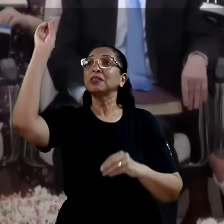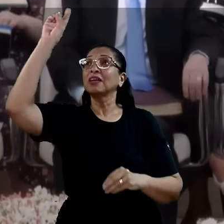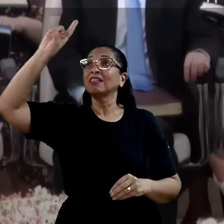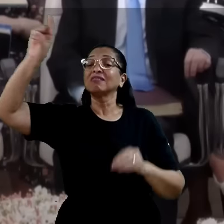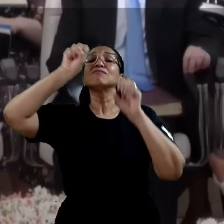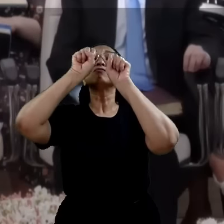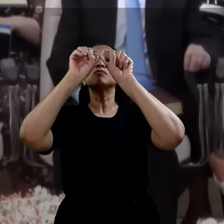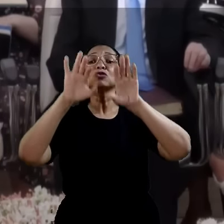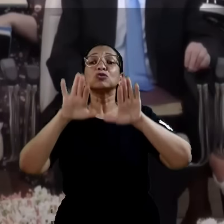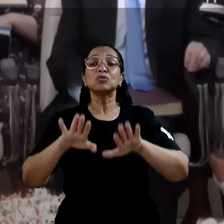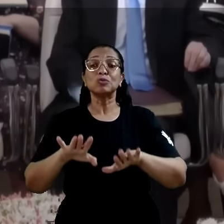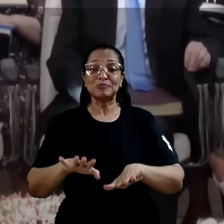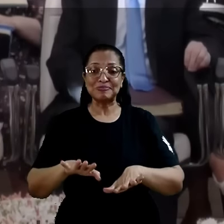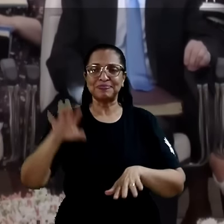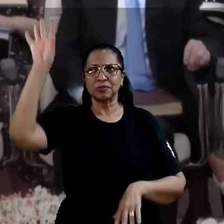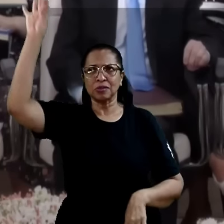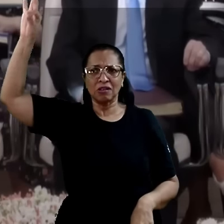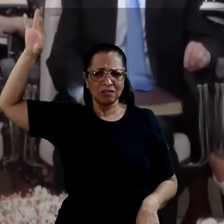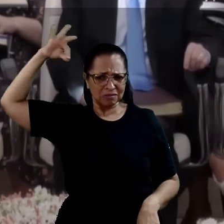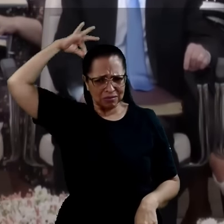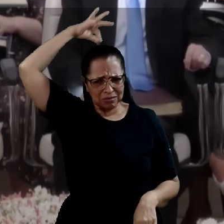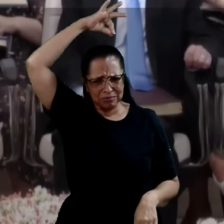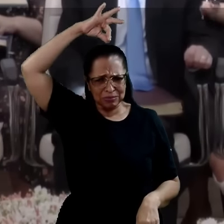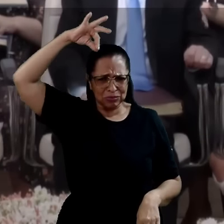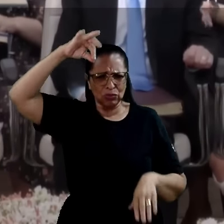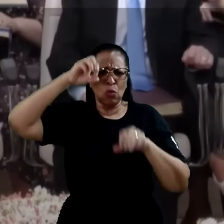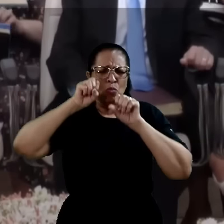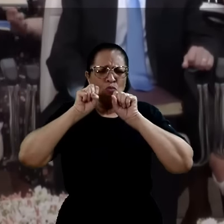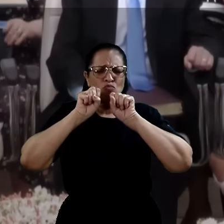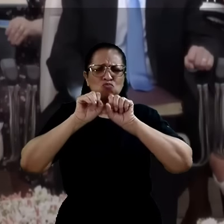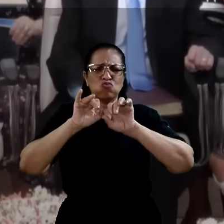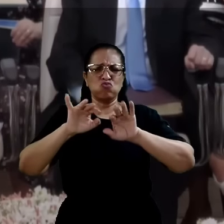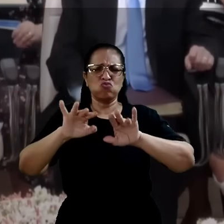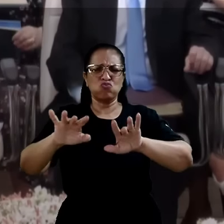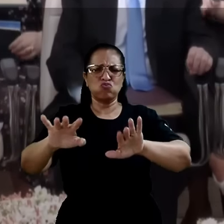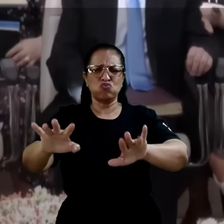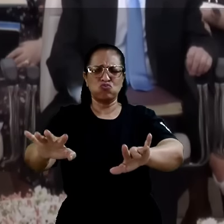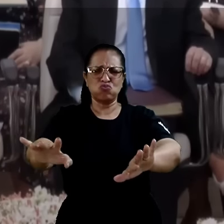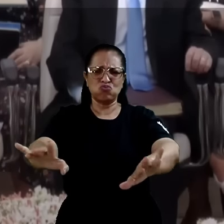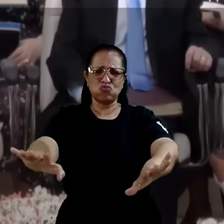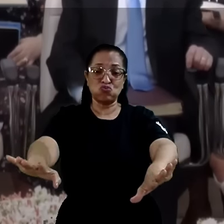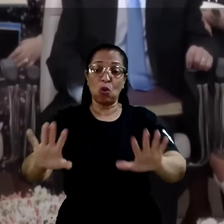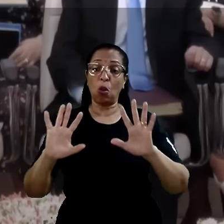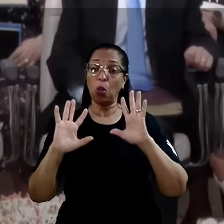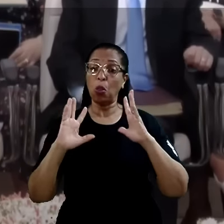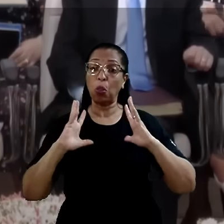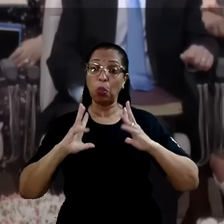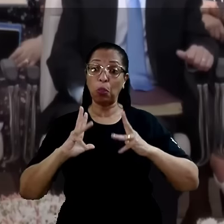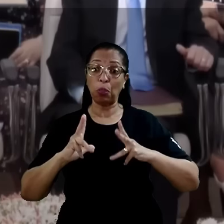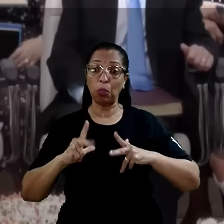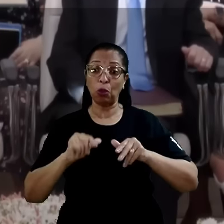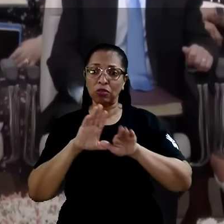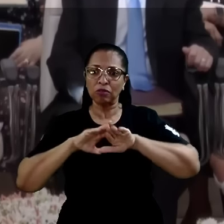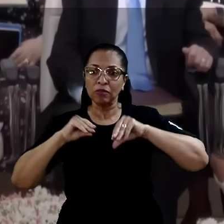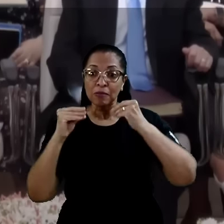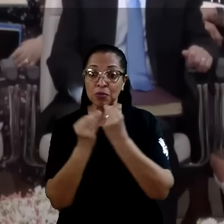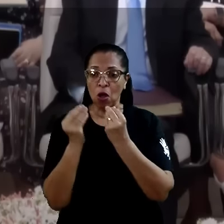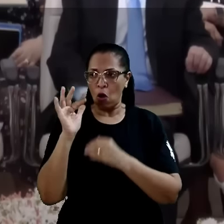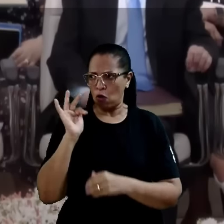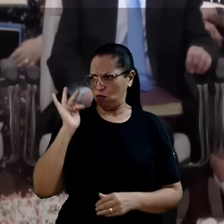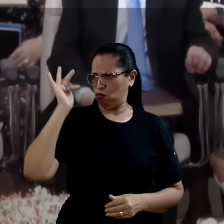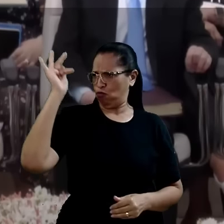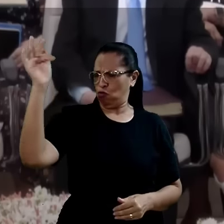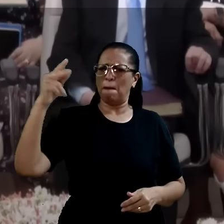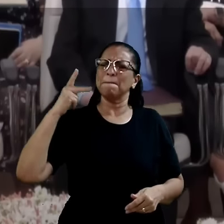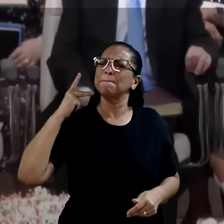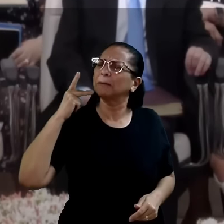linhagem será descendência de Pastores descendência de cantores descendência de pregadores a partir